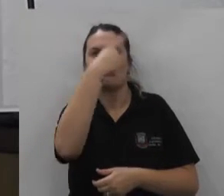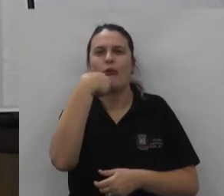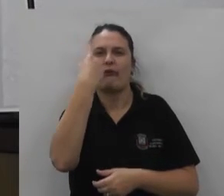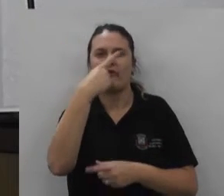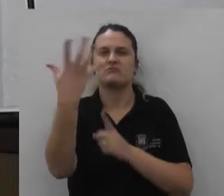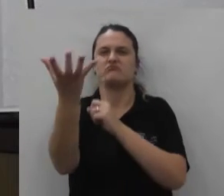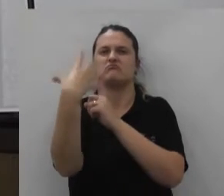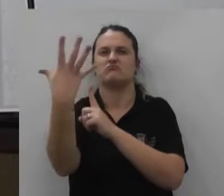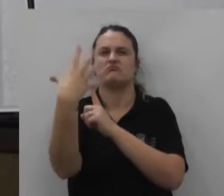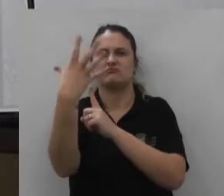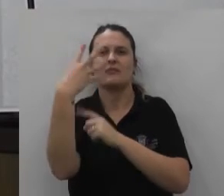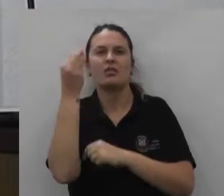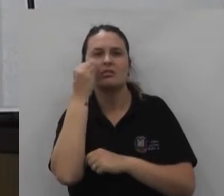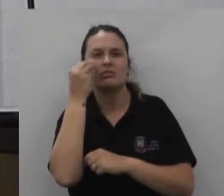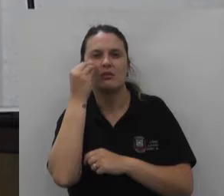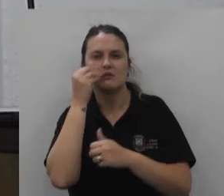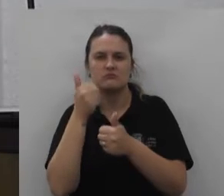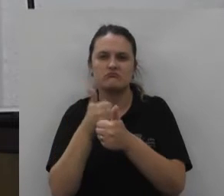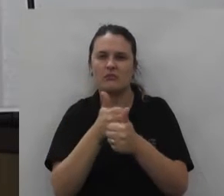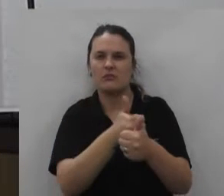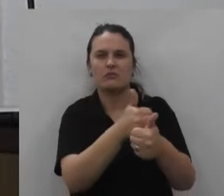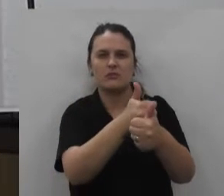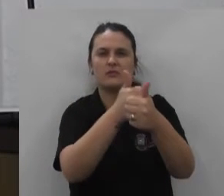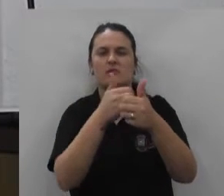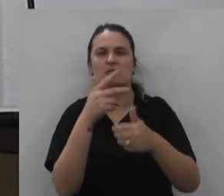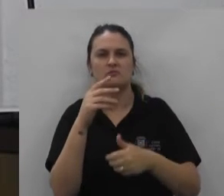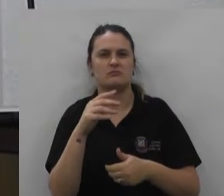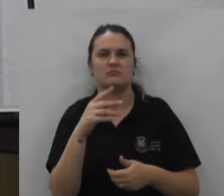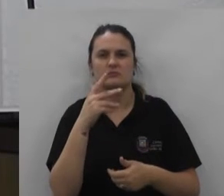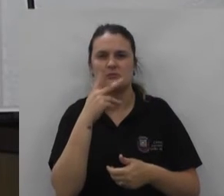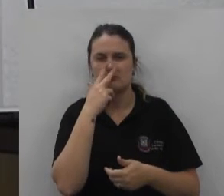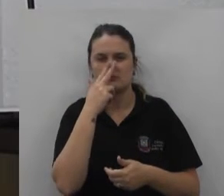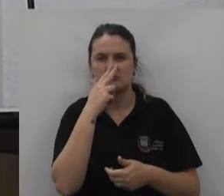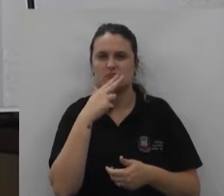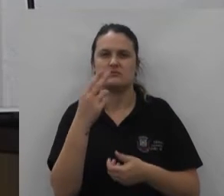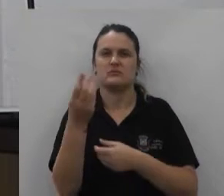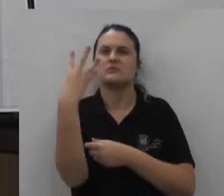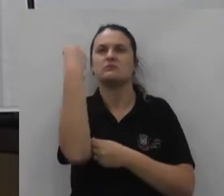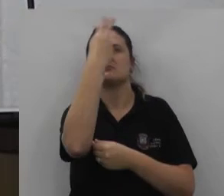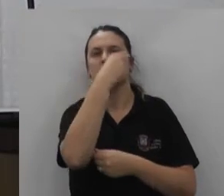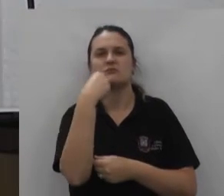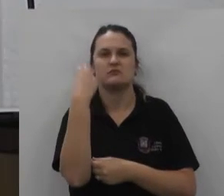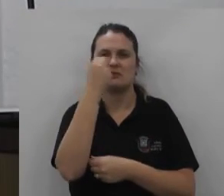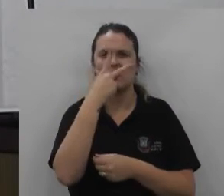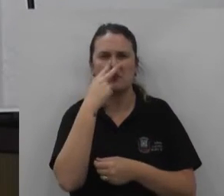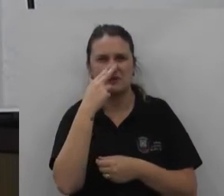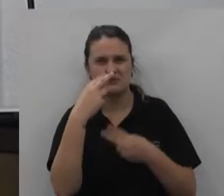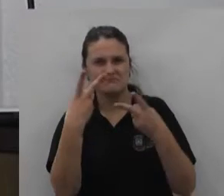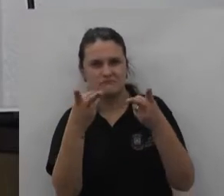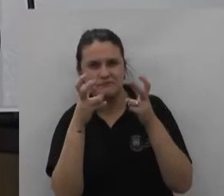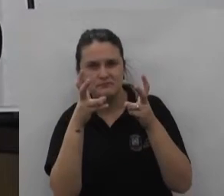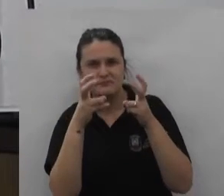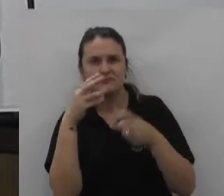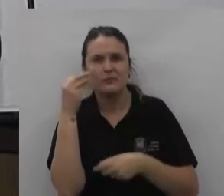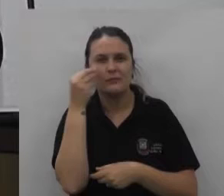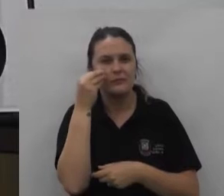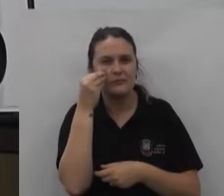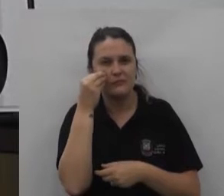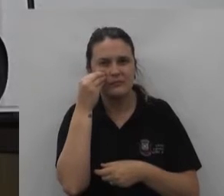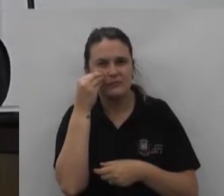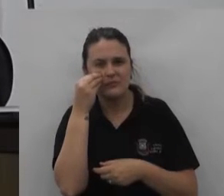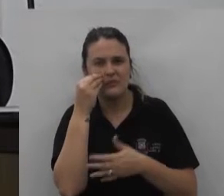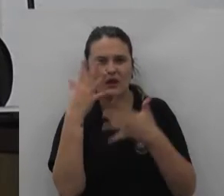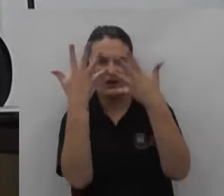grande massa que tenta conduzir ao rumo. Aonde nós estamos vendo uma tentativa